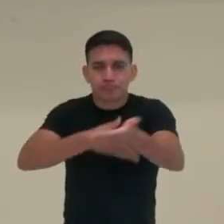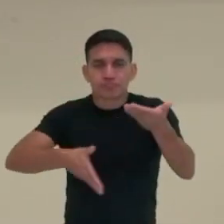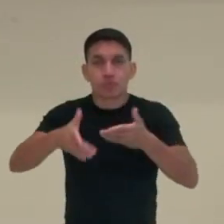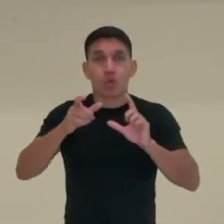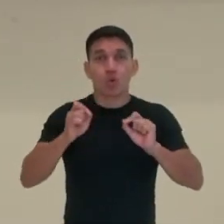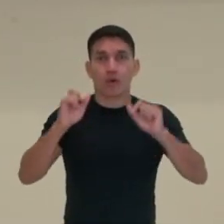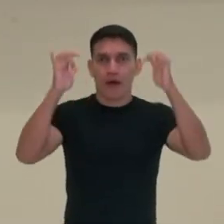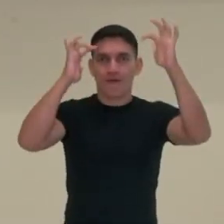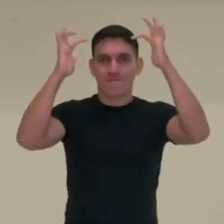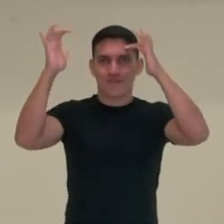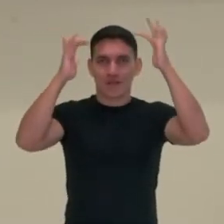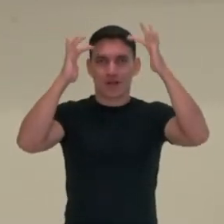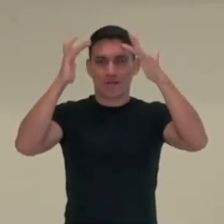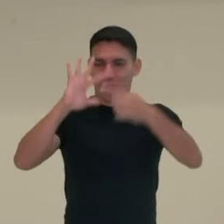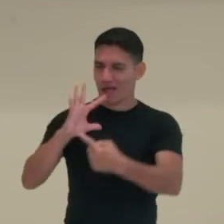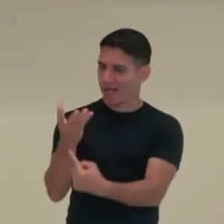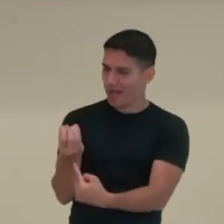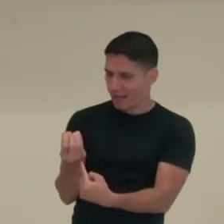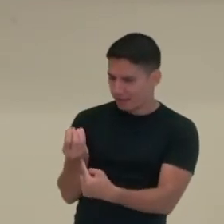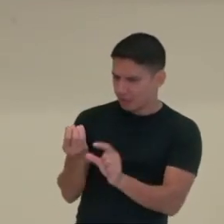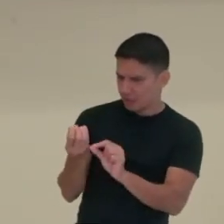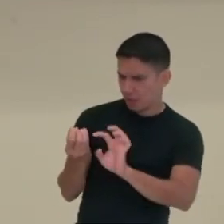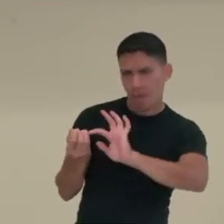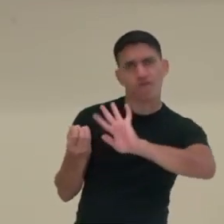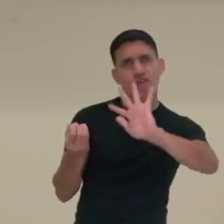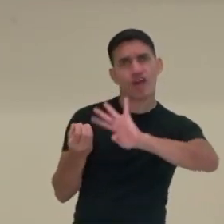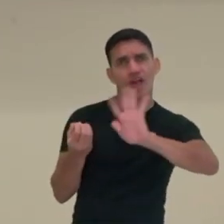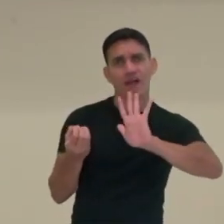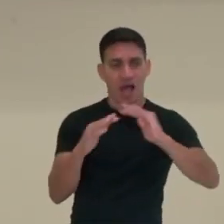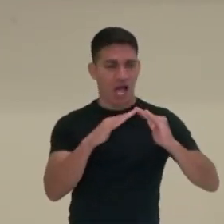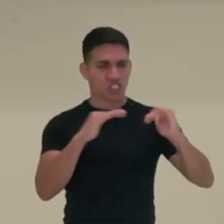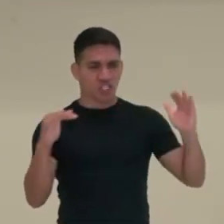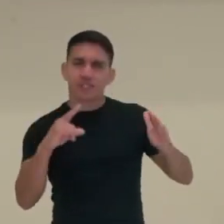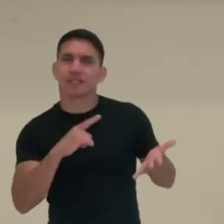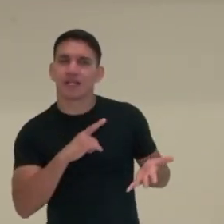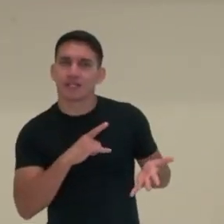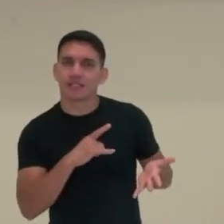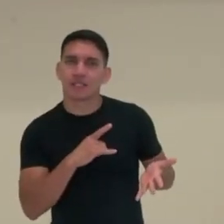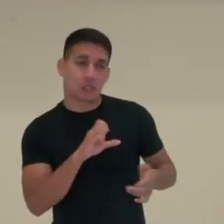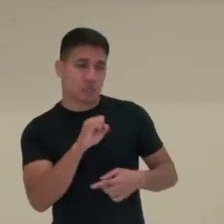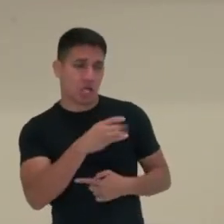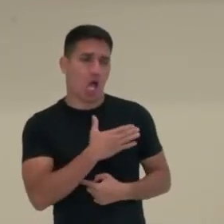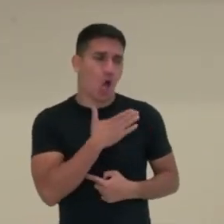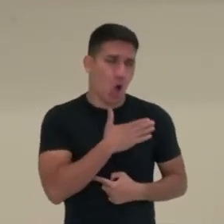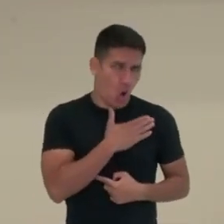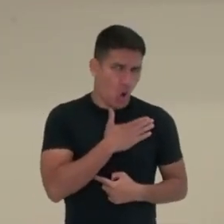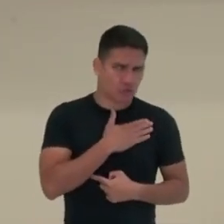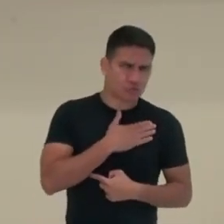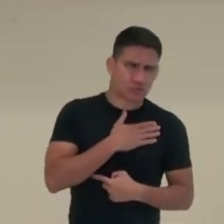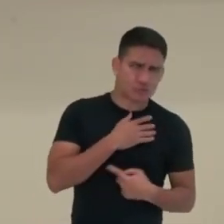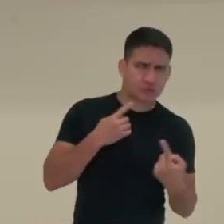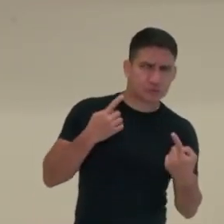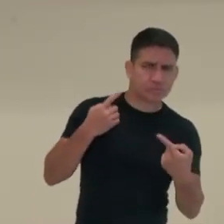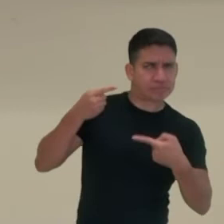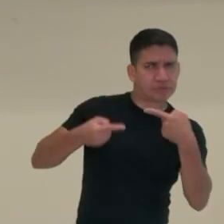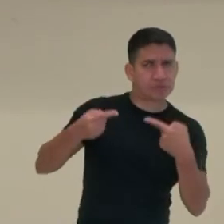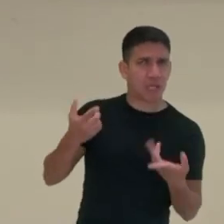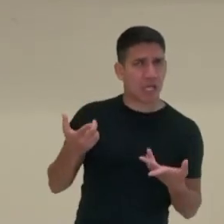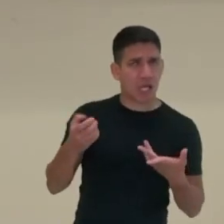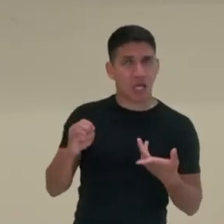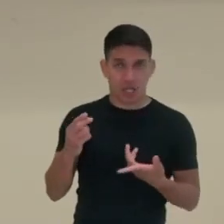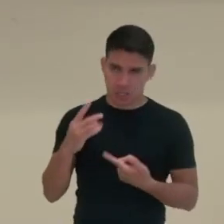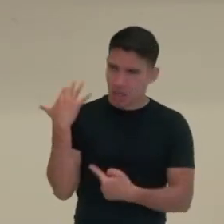a filosofia da arte, a estética? E aí, será que gosto se discute? Será que a beleza,